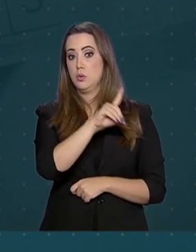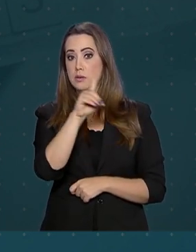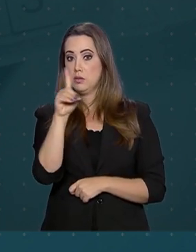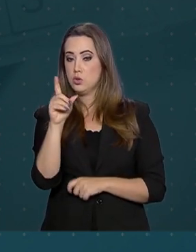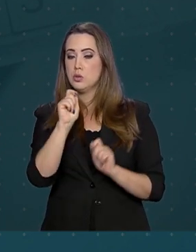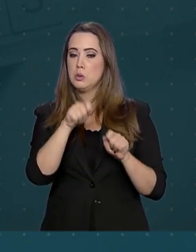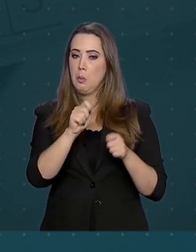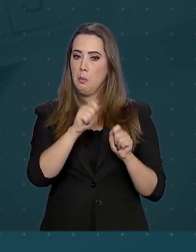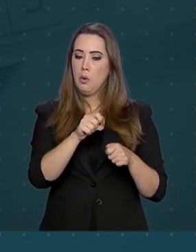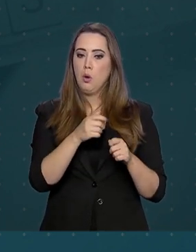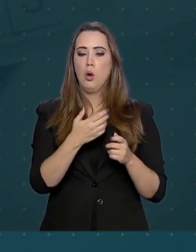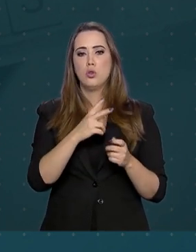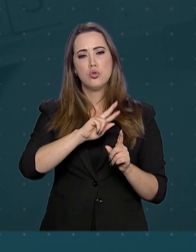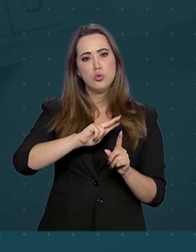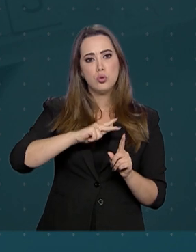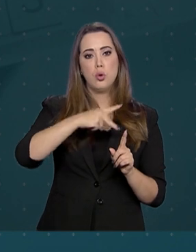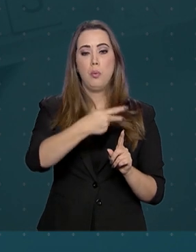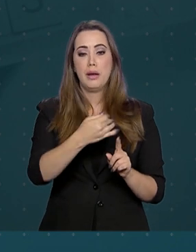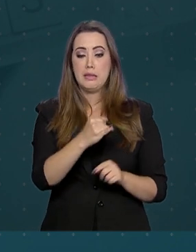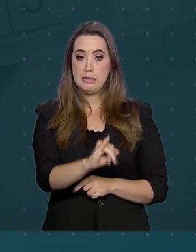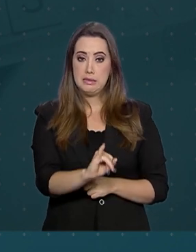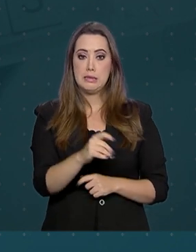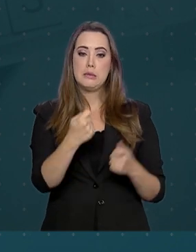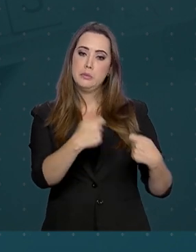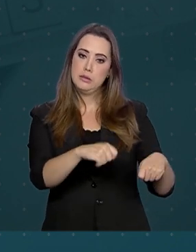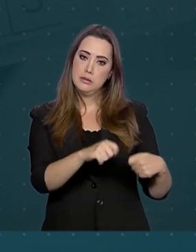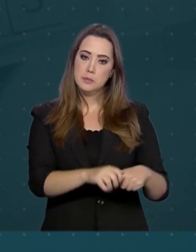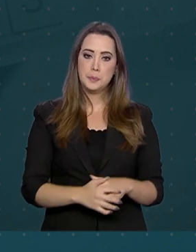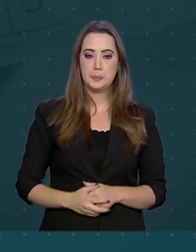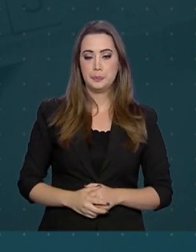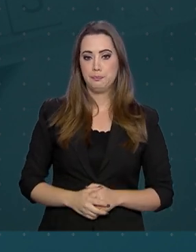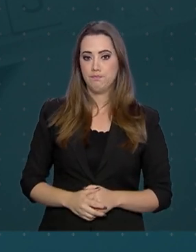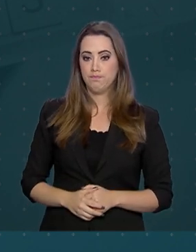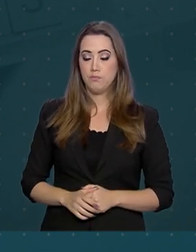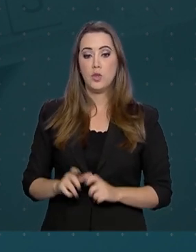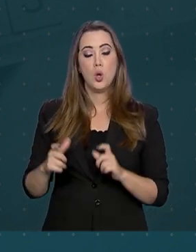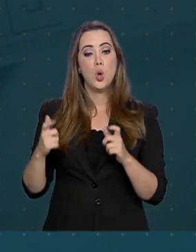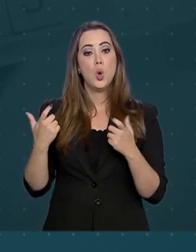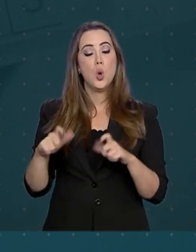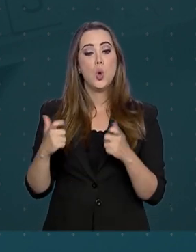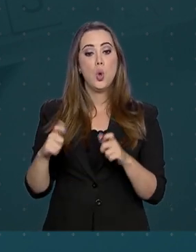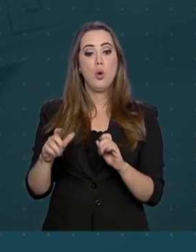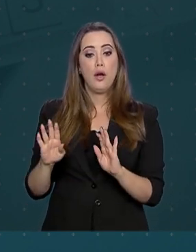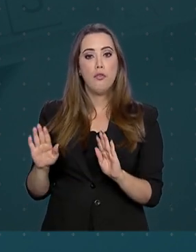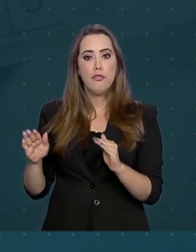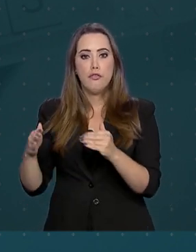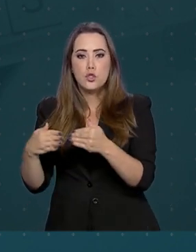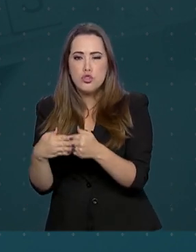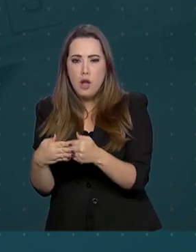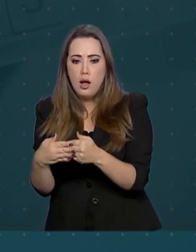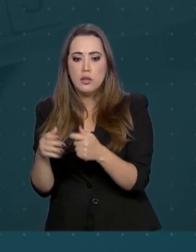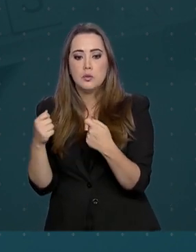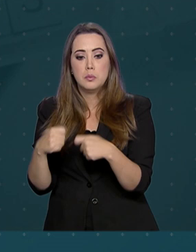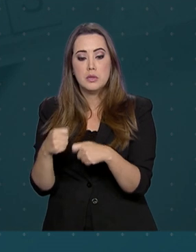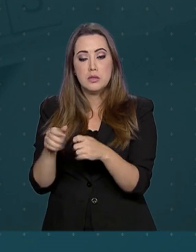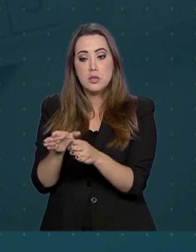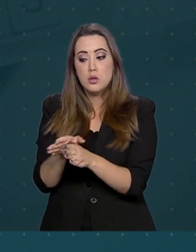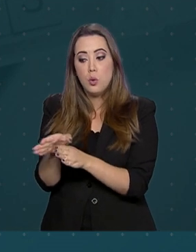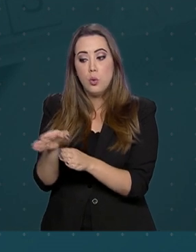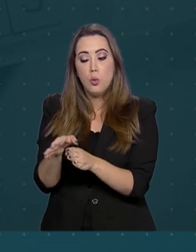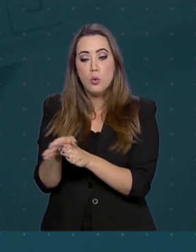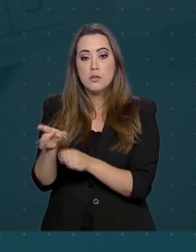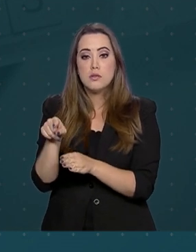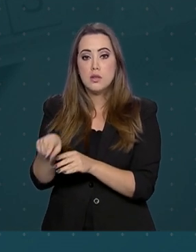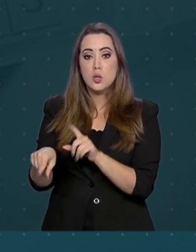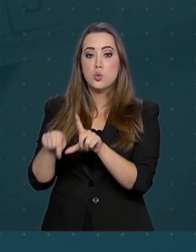pode ser estendido por igual período se houver necessidade. Já o local da quarentena deve ser determinado pelas